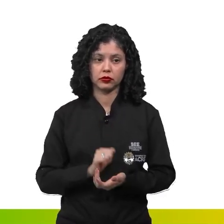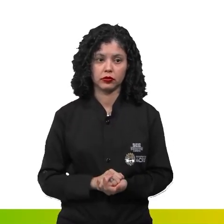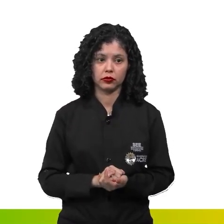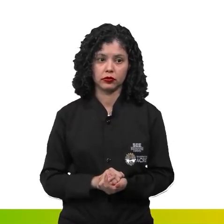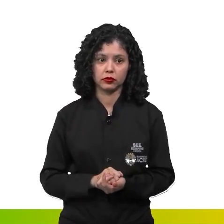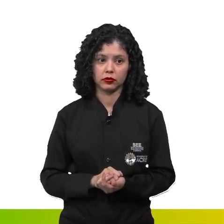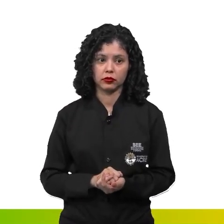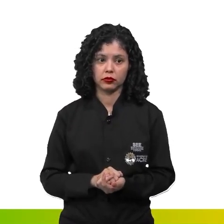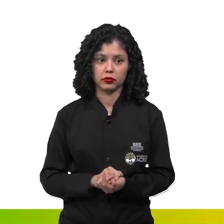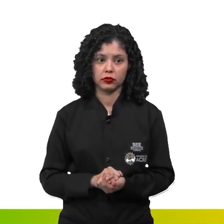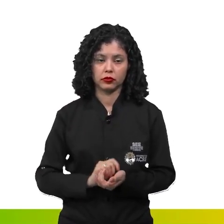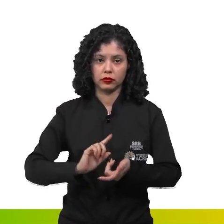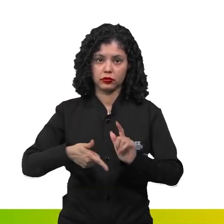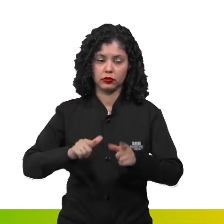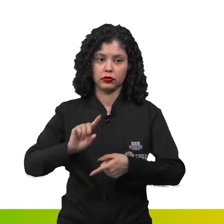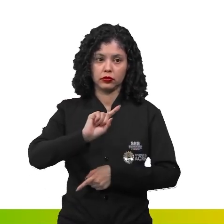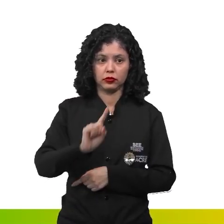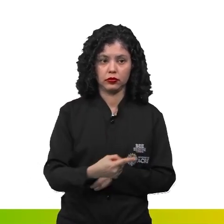ele é